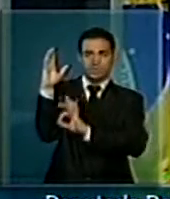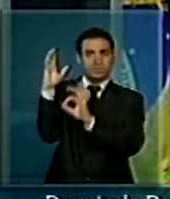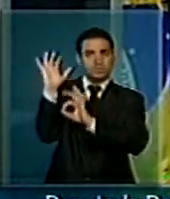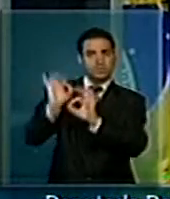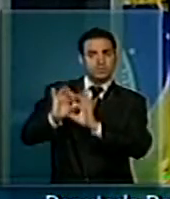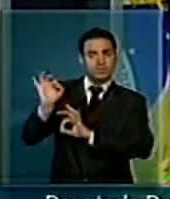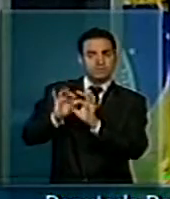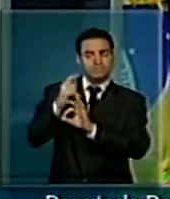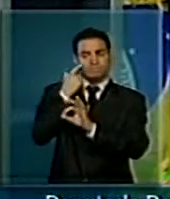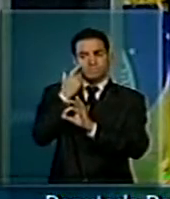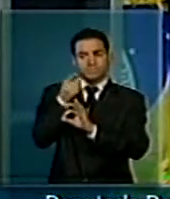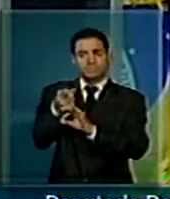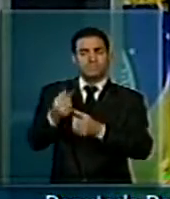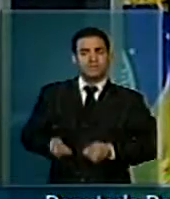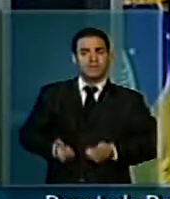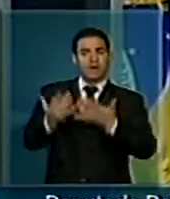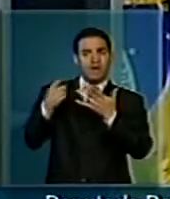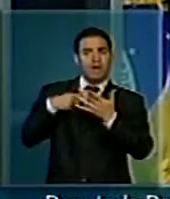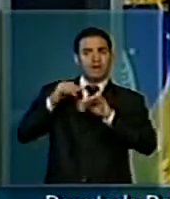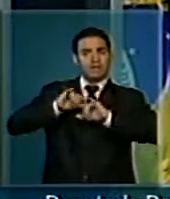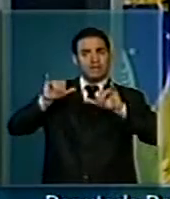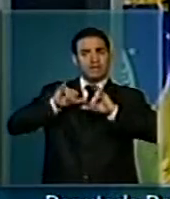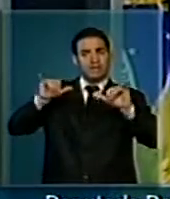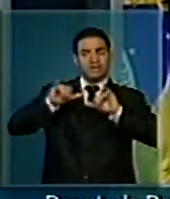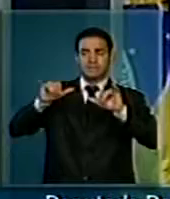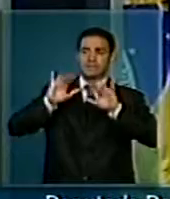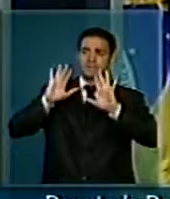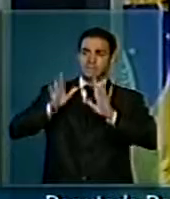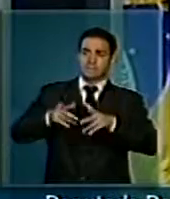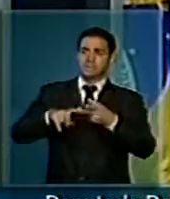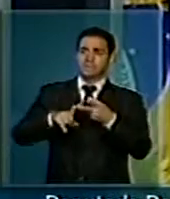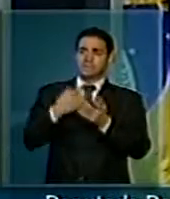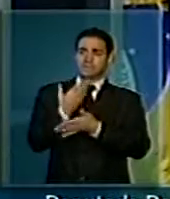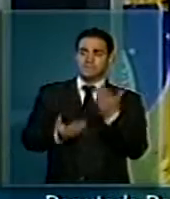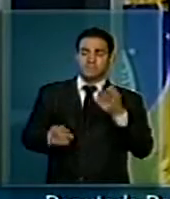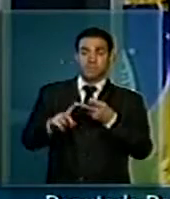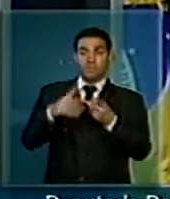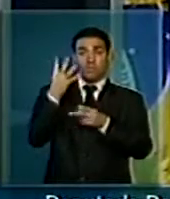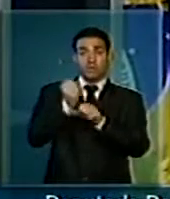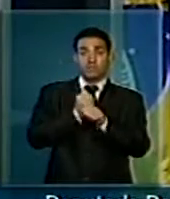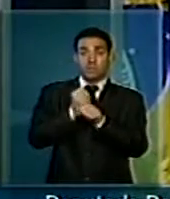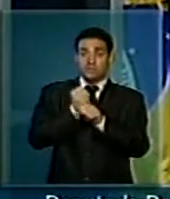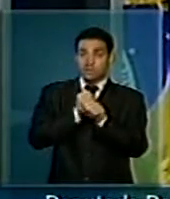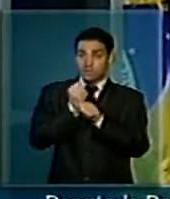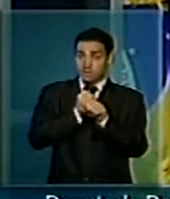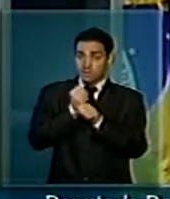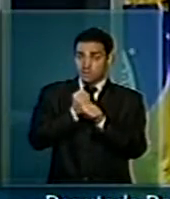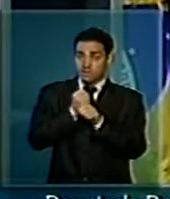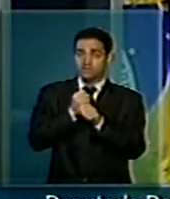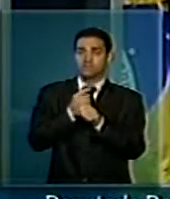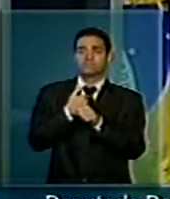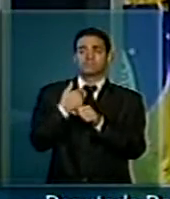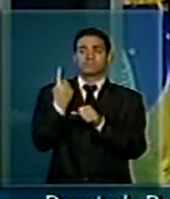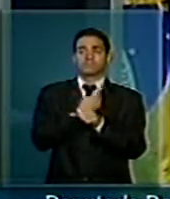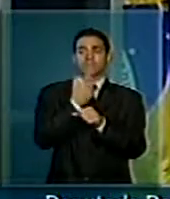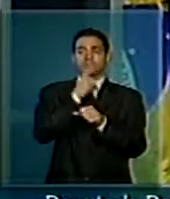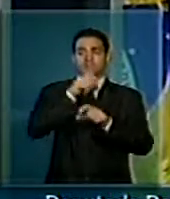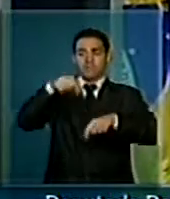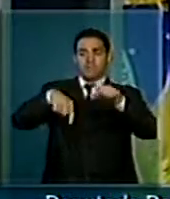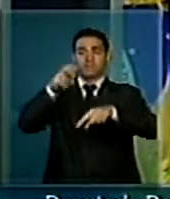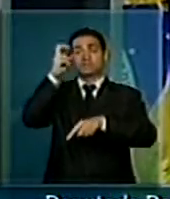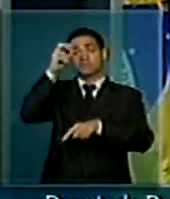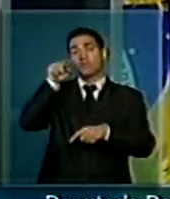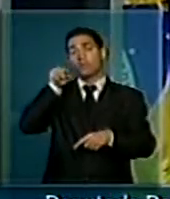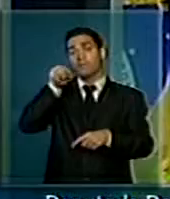Calculado o custo ambiental de nossa campanha eleitoral e dos 4 anos de mandato, plantando cerca de 5